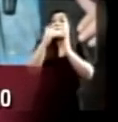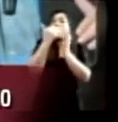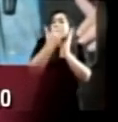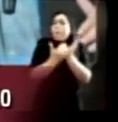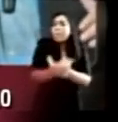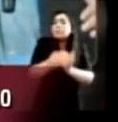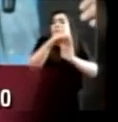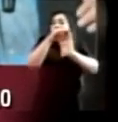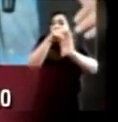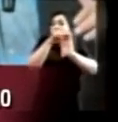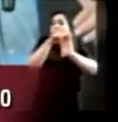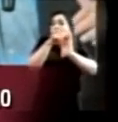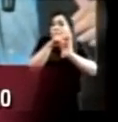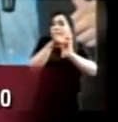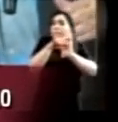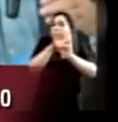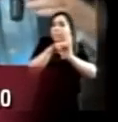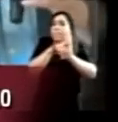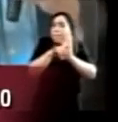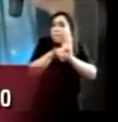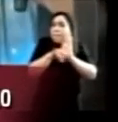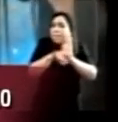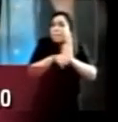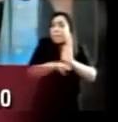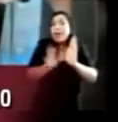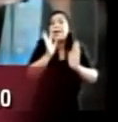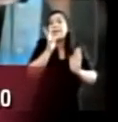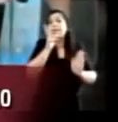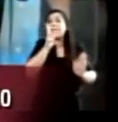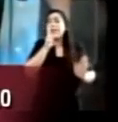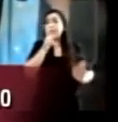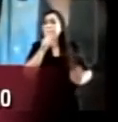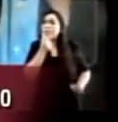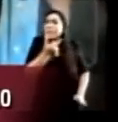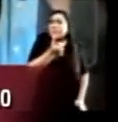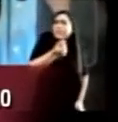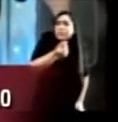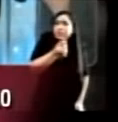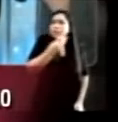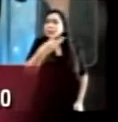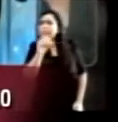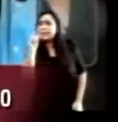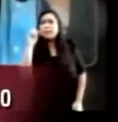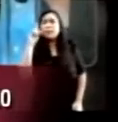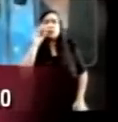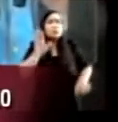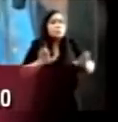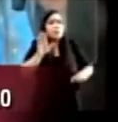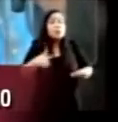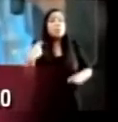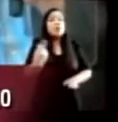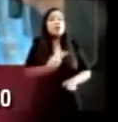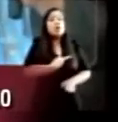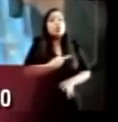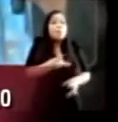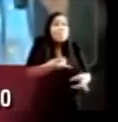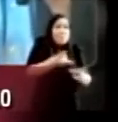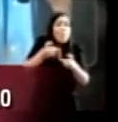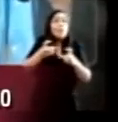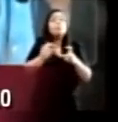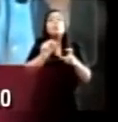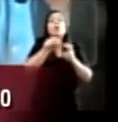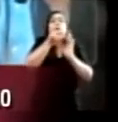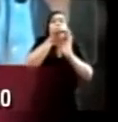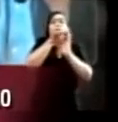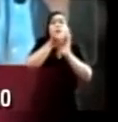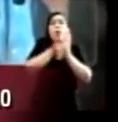número de casos novos e de internação, demorou aí uns 20, 30 dias para que a gente sentisse a queda do